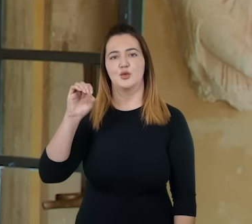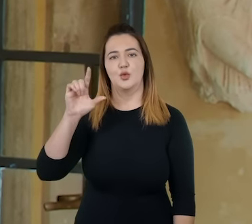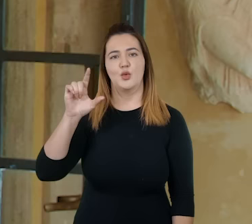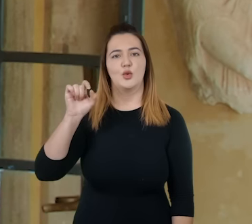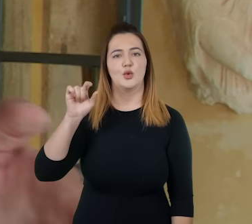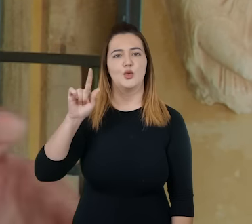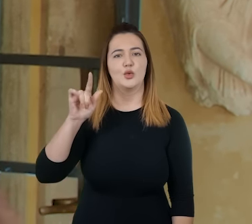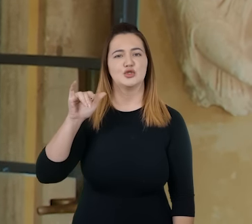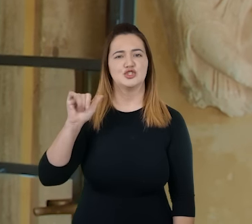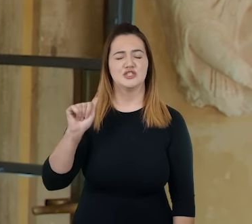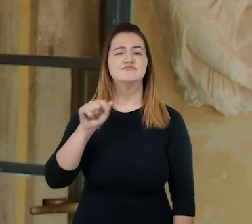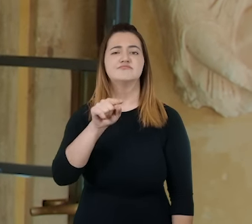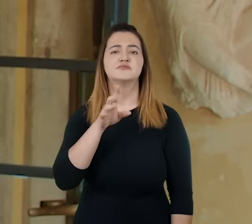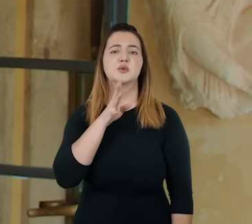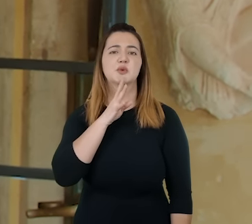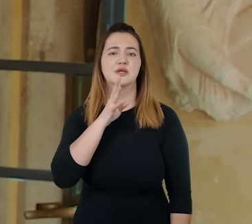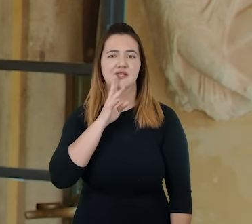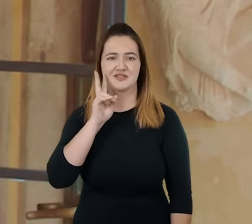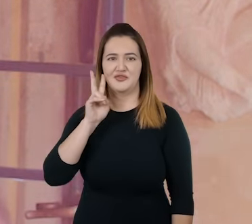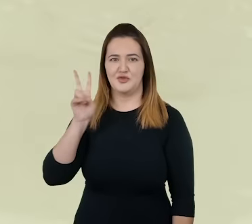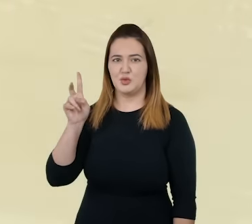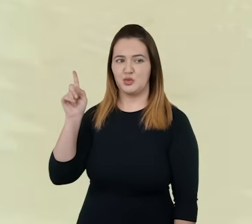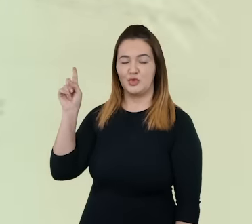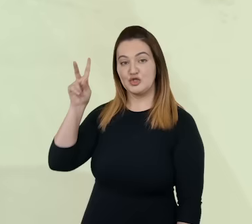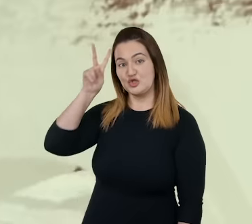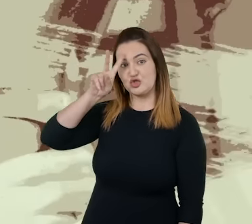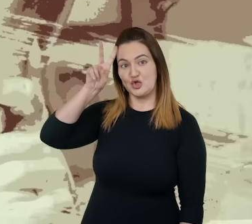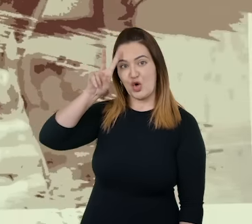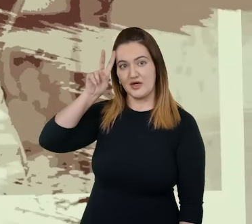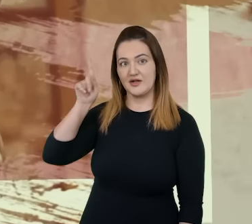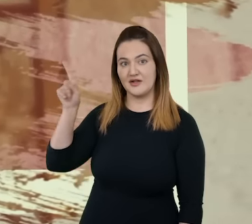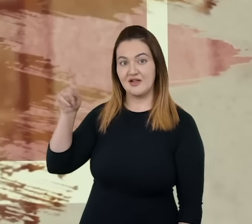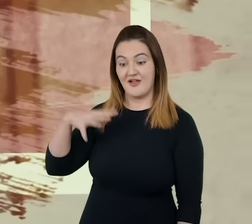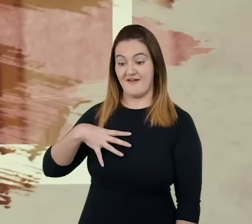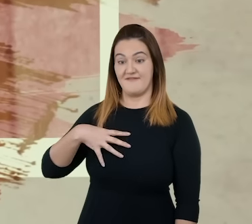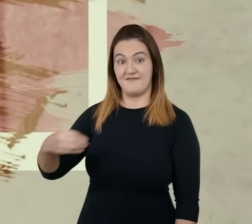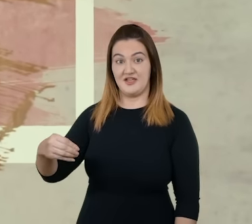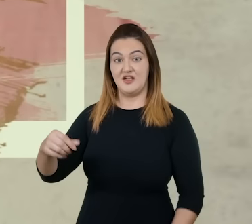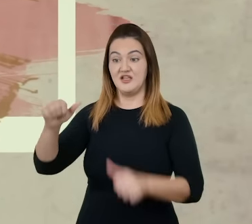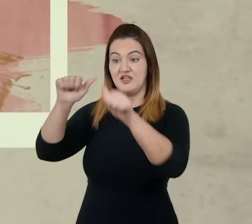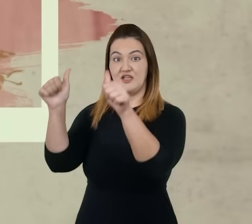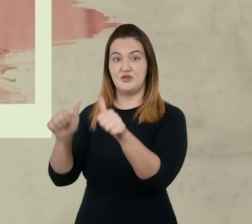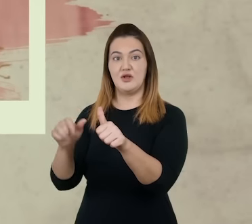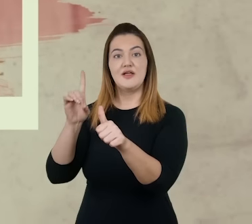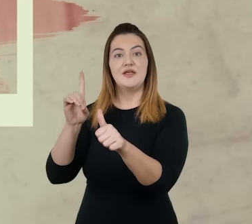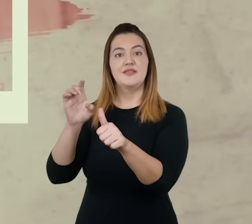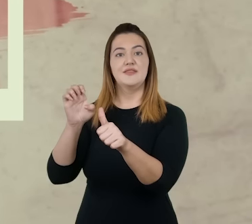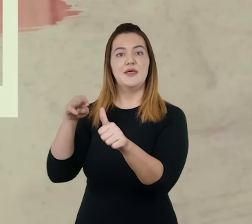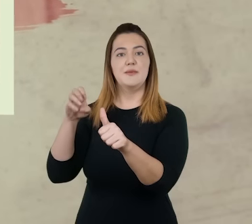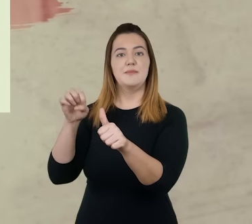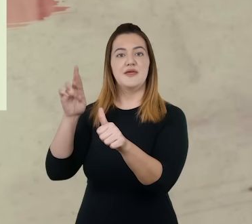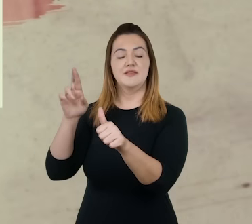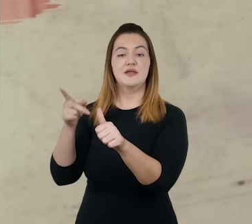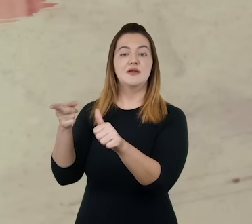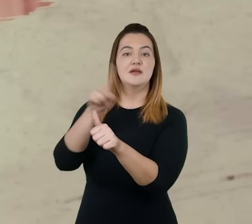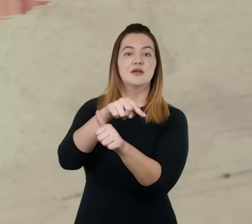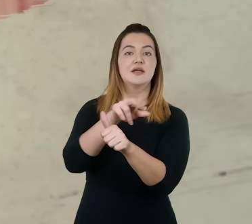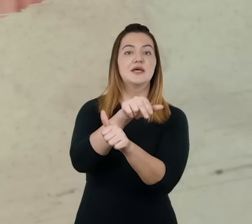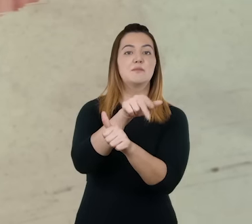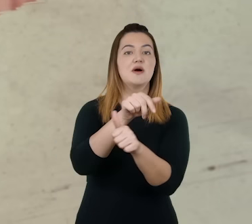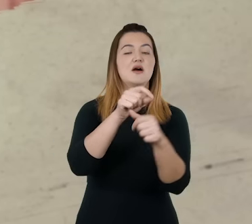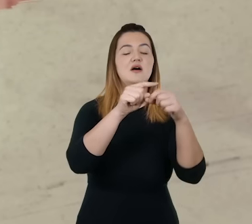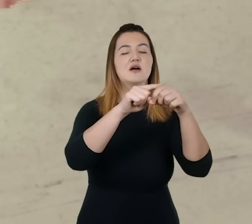dos programas dessa série, por exemplo, sobre o rapto de Perséfone, que era a filha da deusa Deméter e irmã de Zeus, e